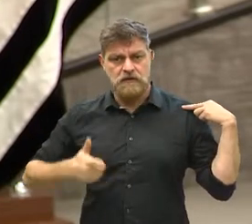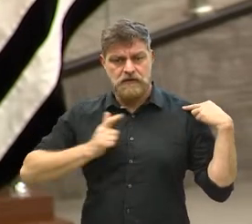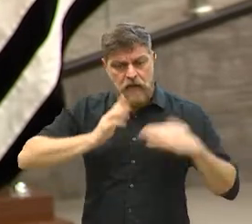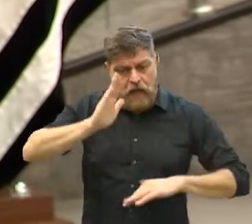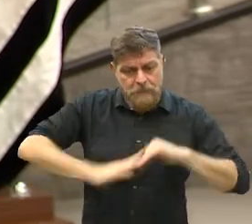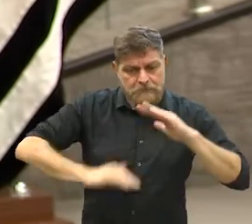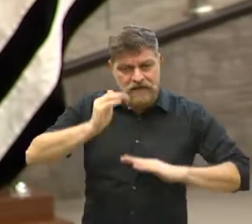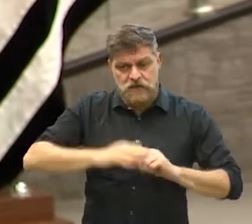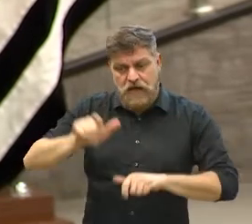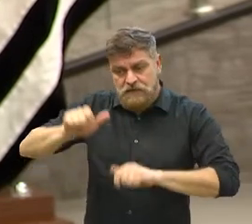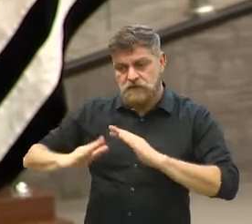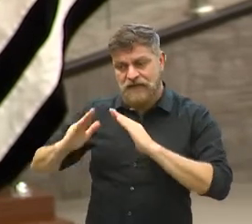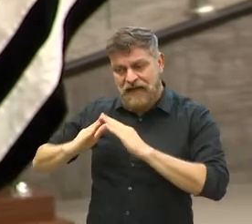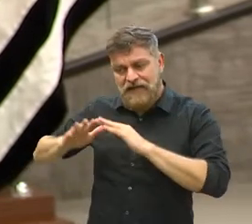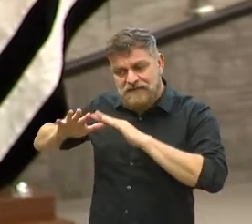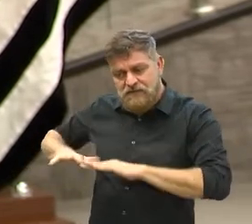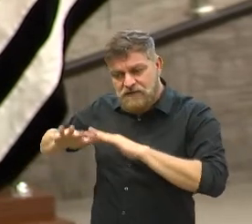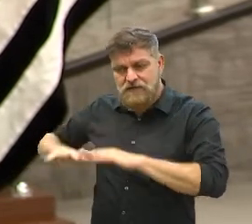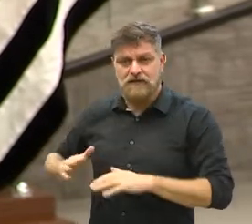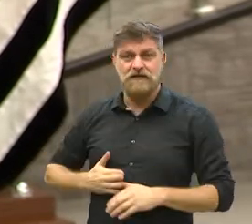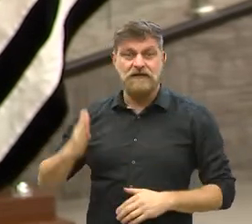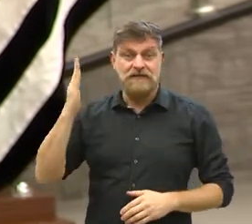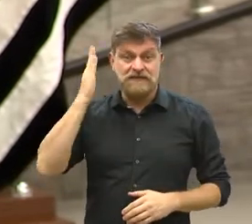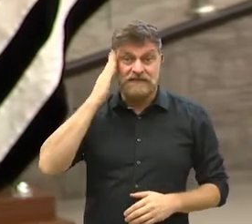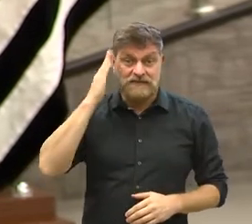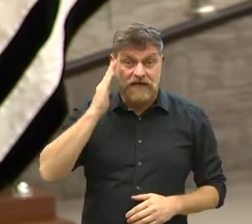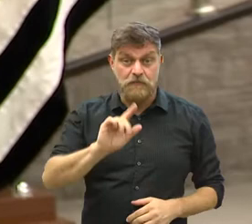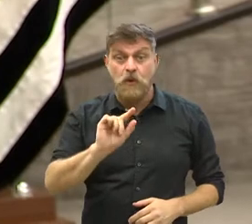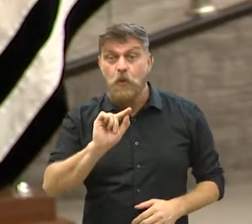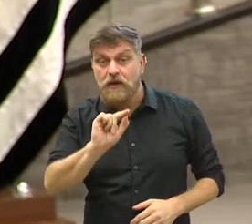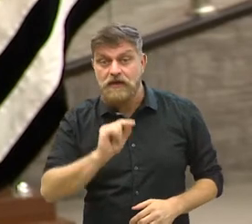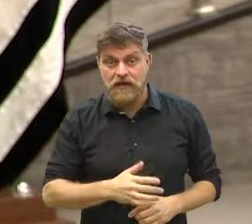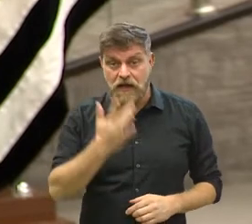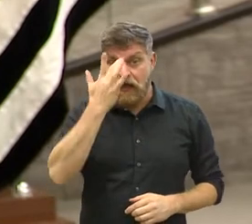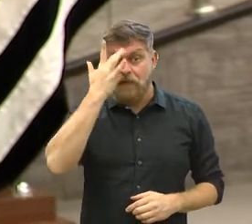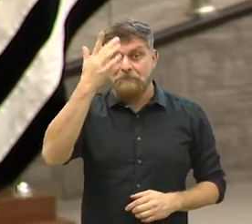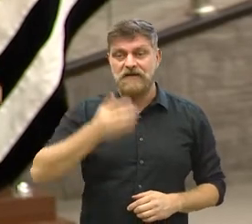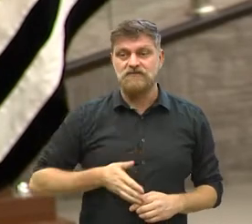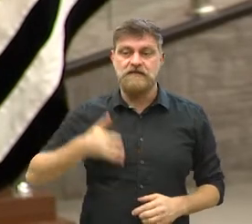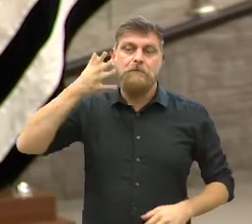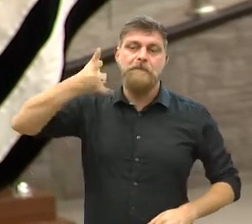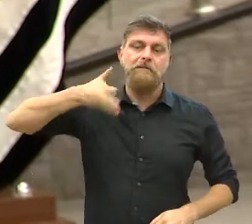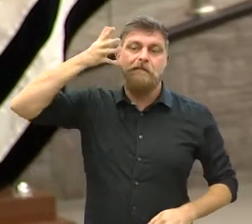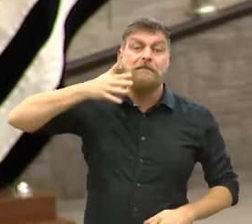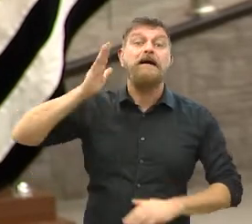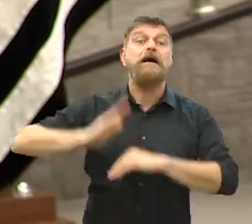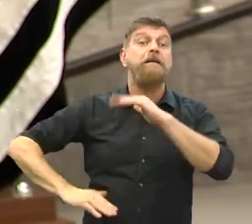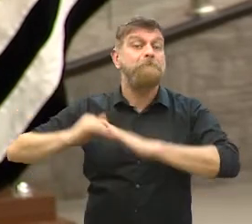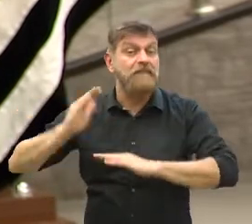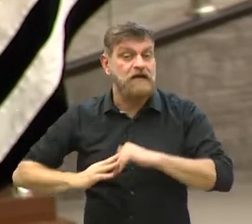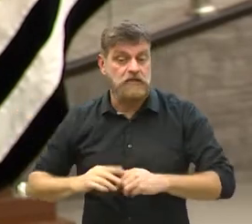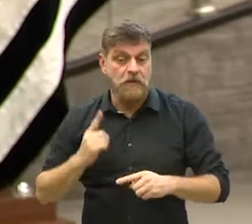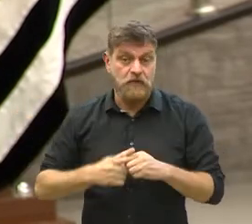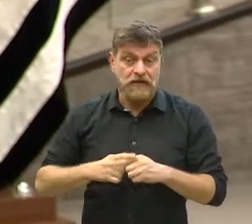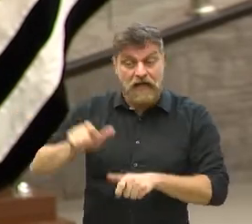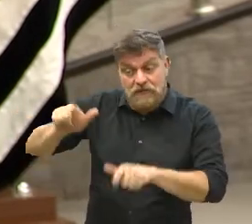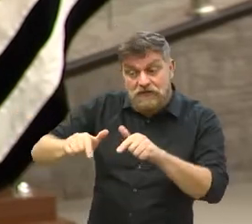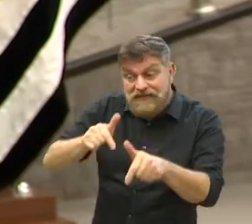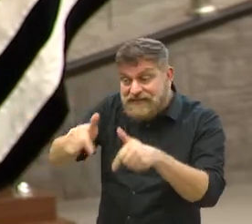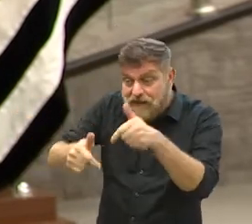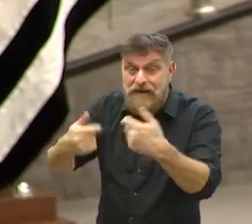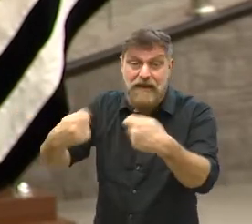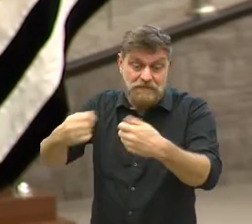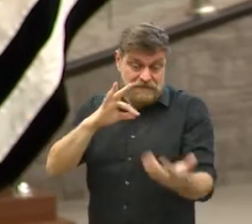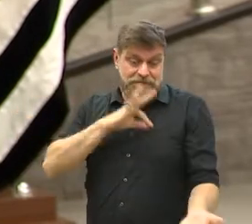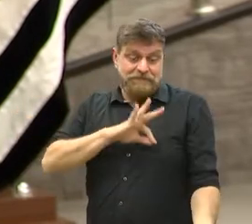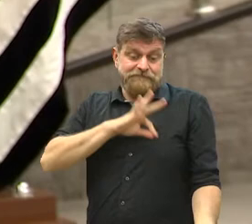condições concretas para as pessoas ficaram em casa a gente sabe que nesse caso é mais fácil falar do que fazer porque muita gente precisa trabalhar